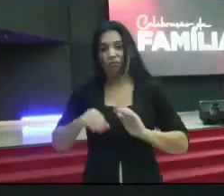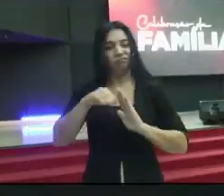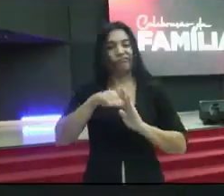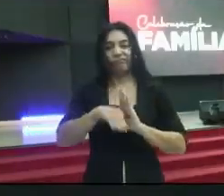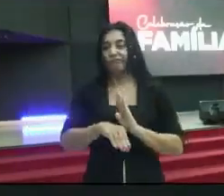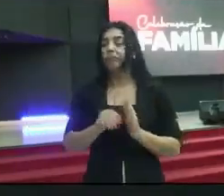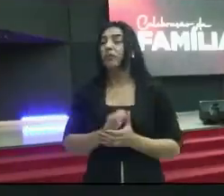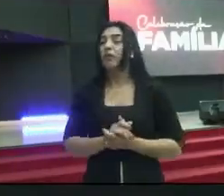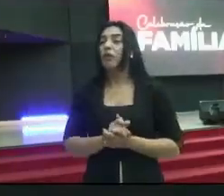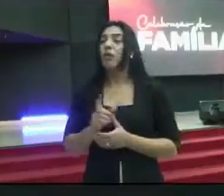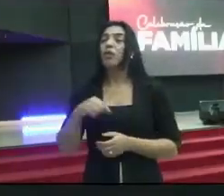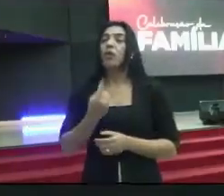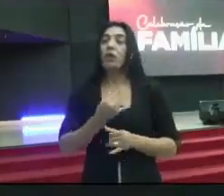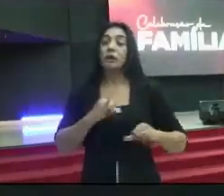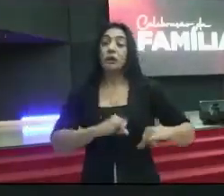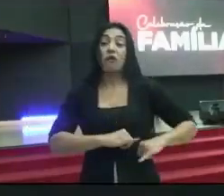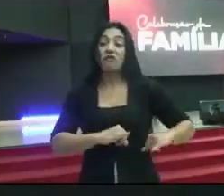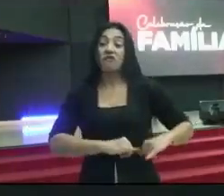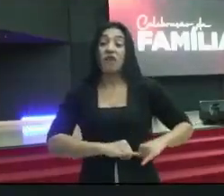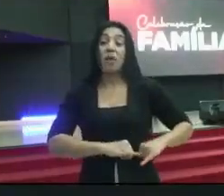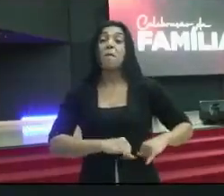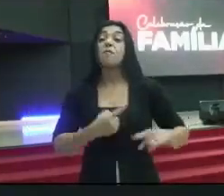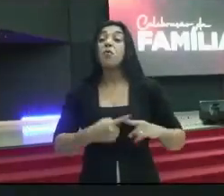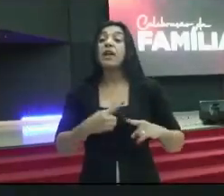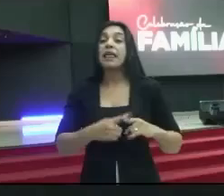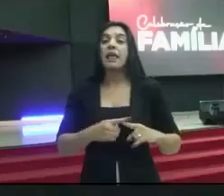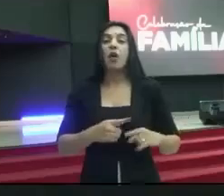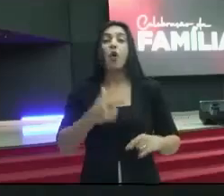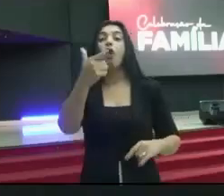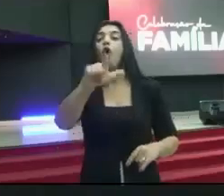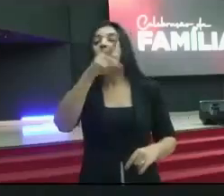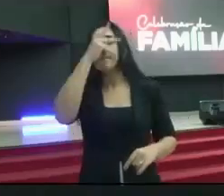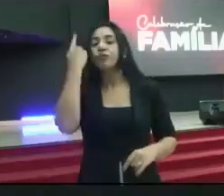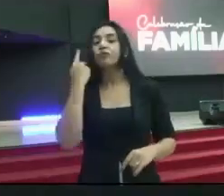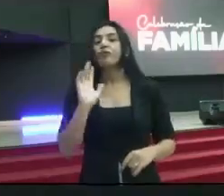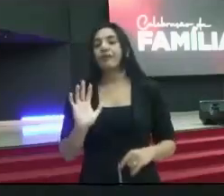é quando nós sofremos por decisões de outros.